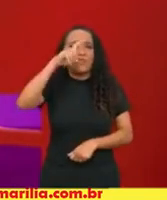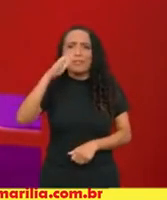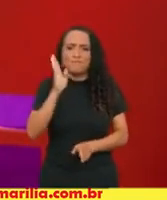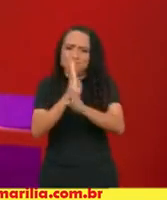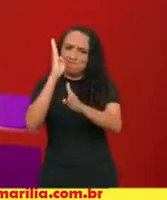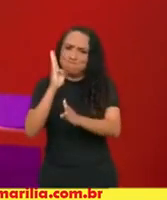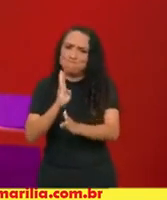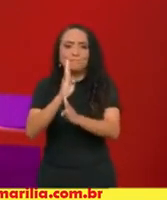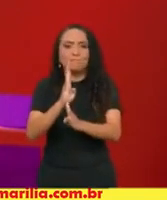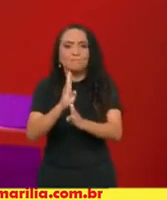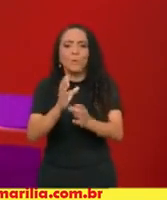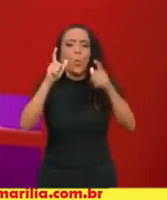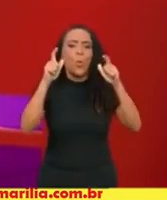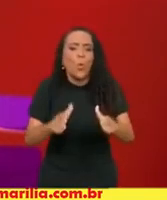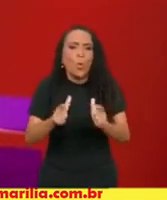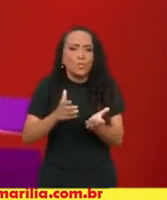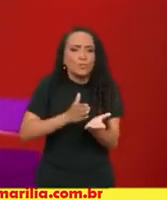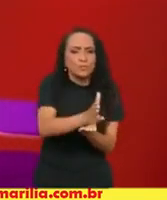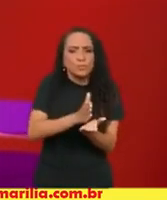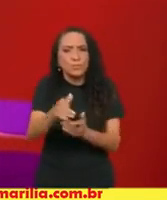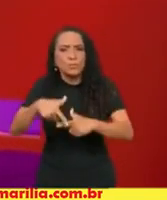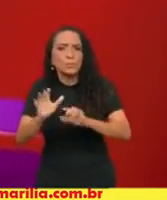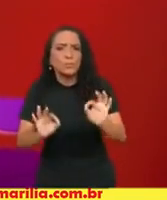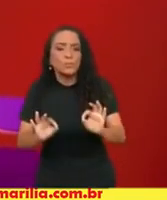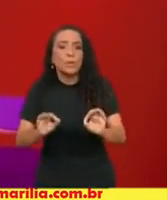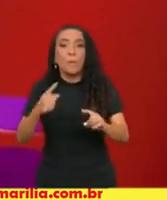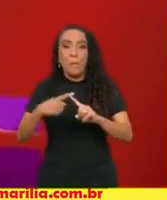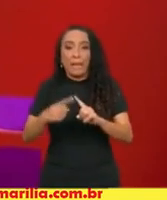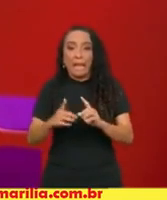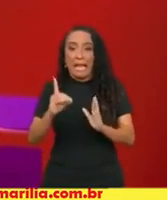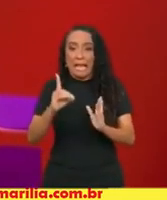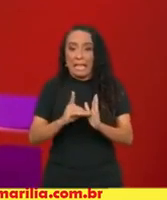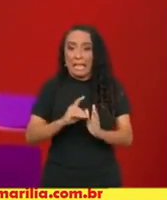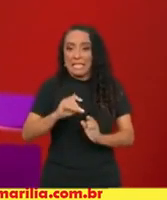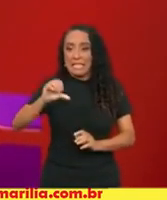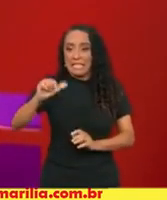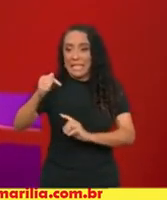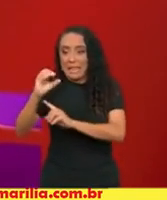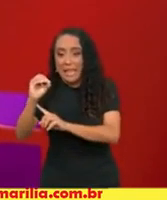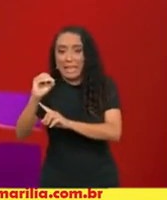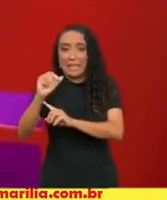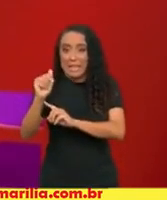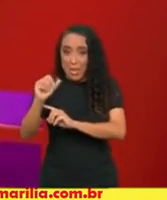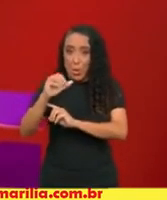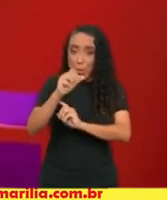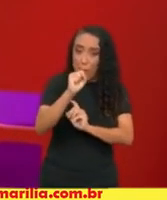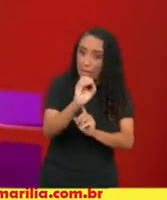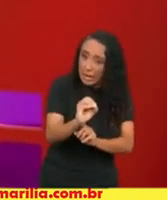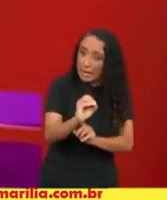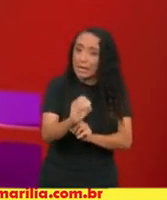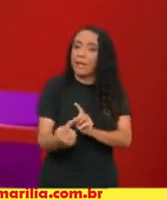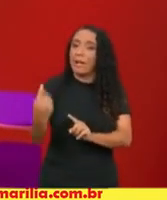detectar, né? Claro. Para onde reformar. Eu digo isso porque essas décadas de 70 e 80 do século XIX são décadas de